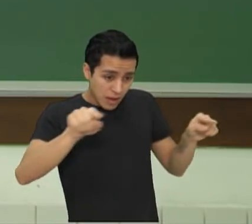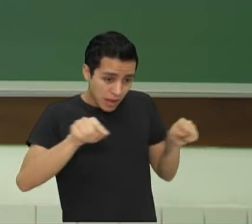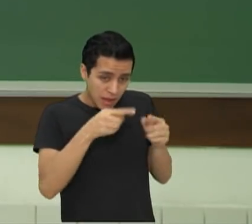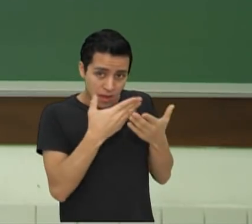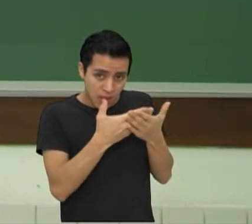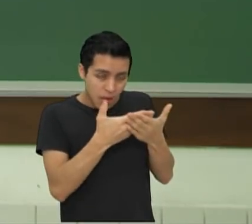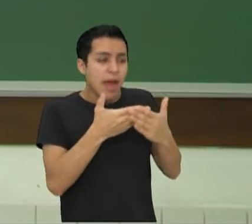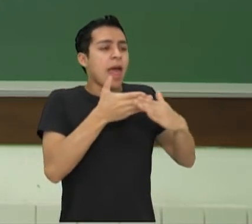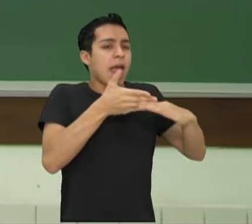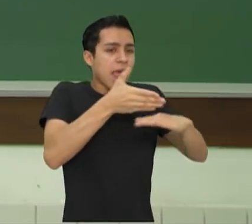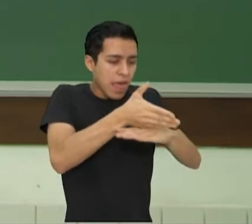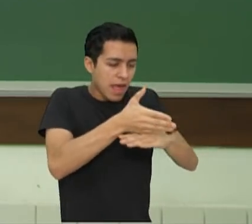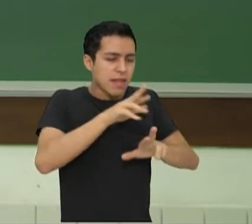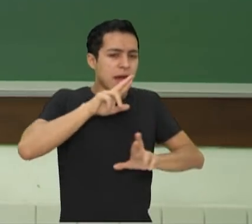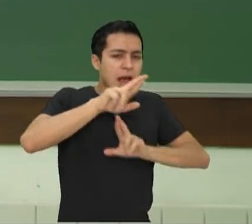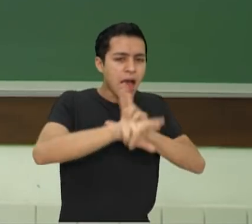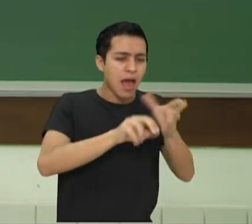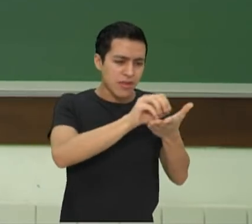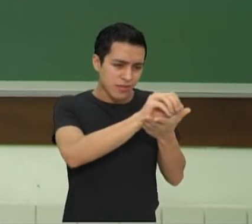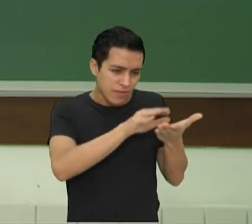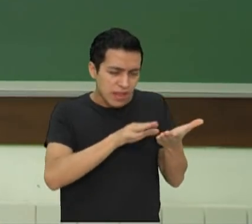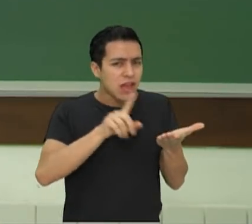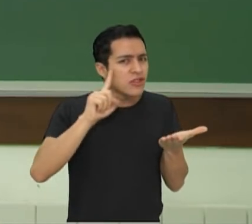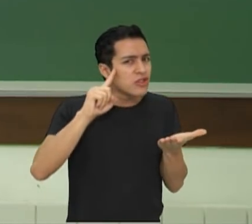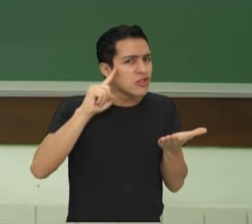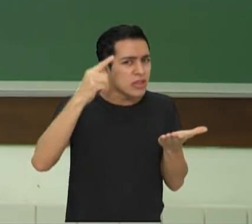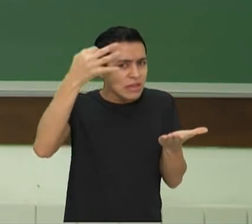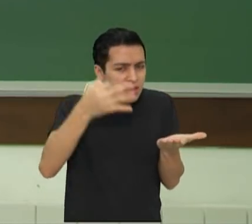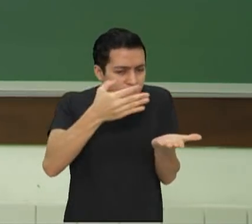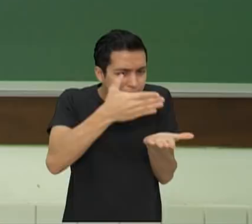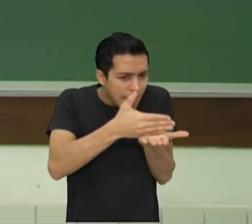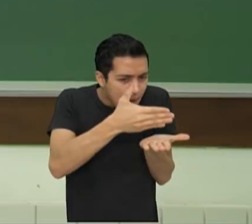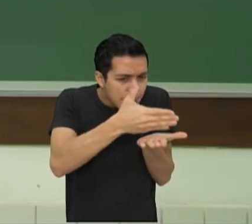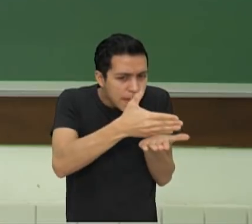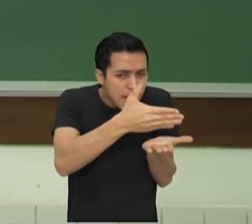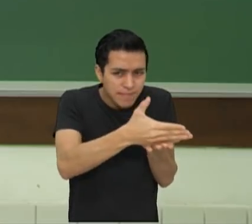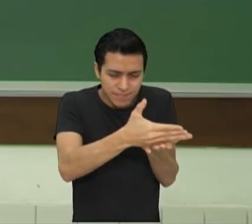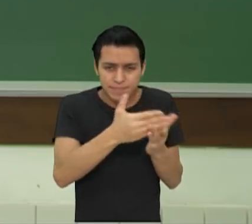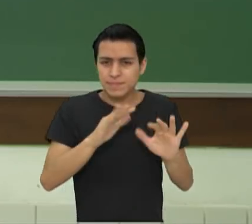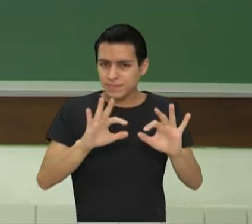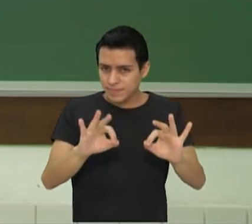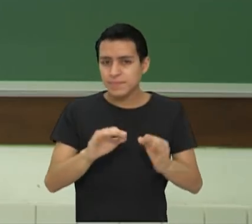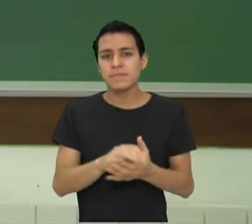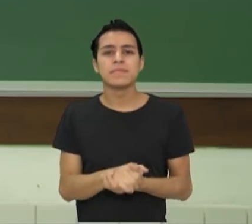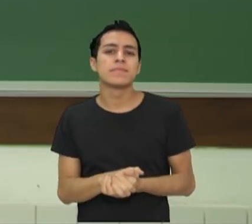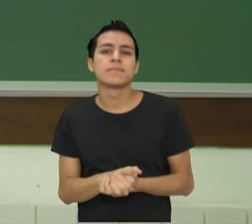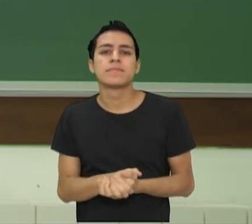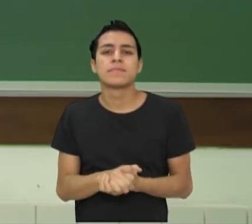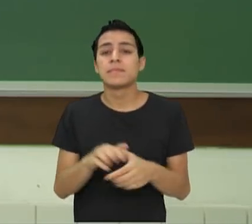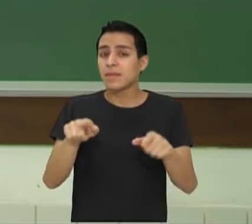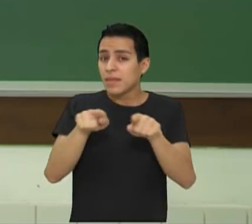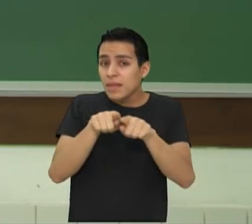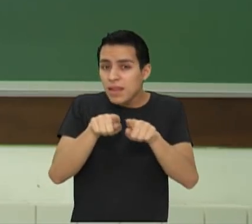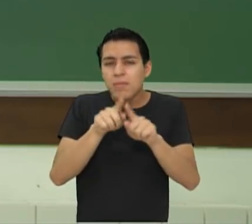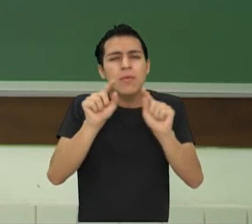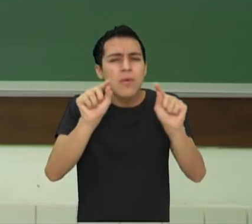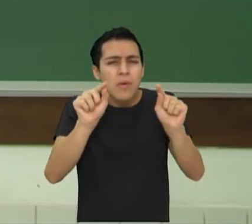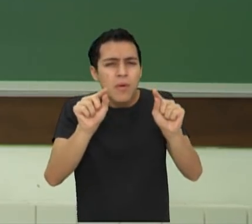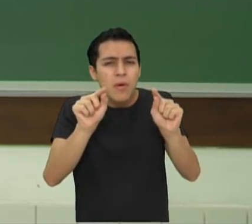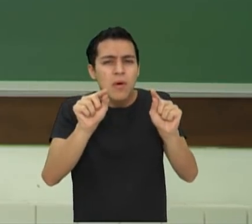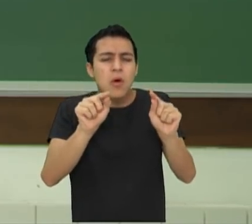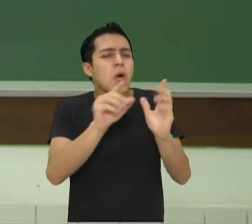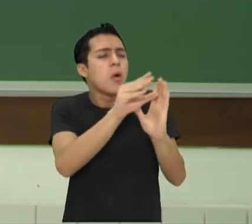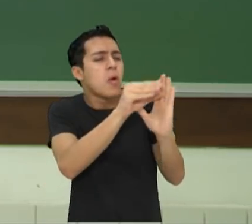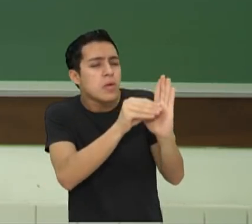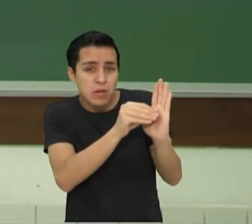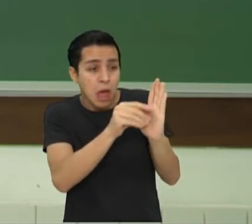né? Colocar em dia o que você precisa lá no Classroom e acompanhar o nosso